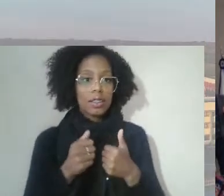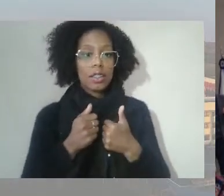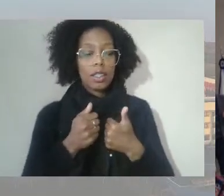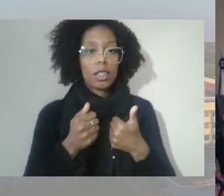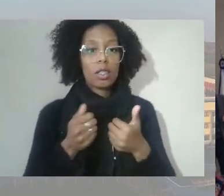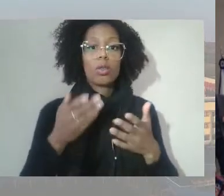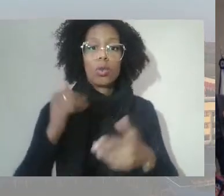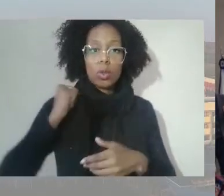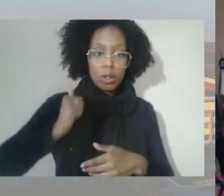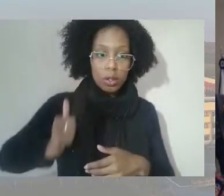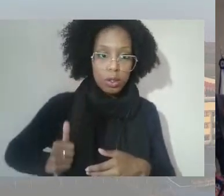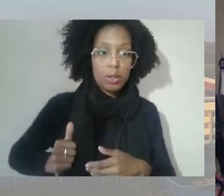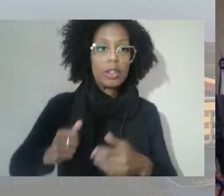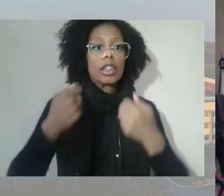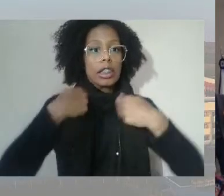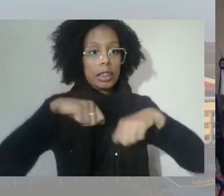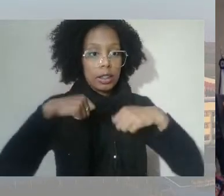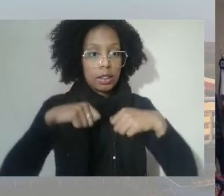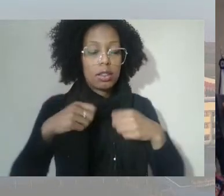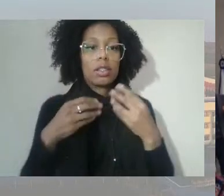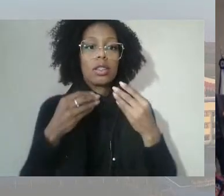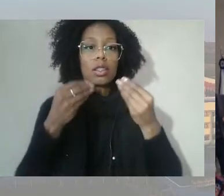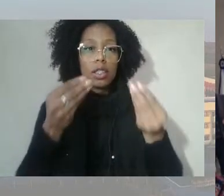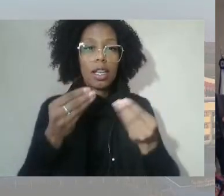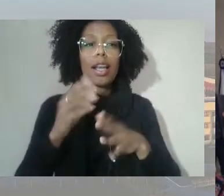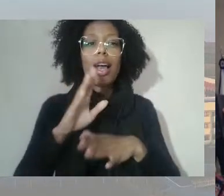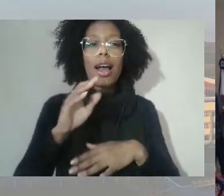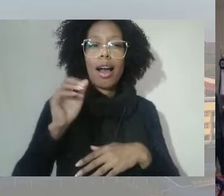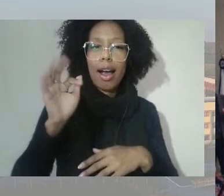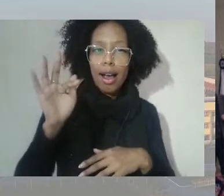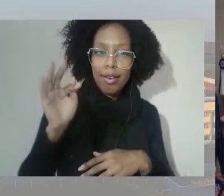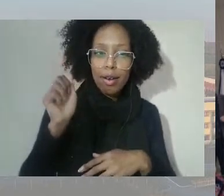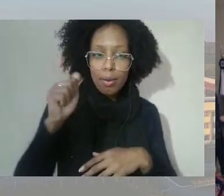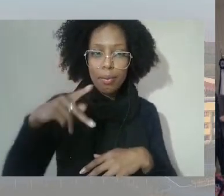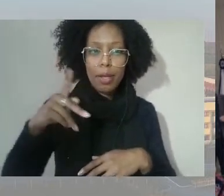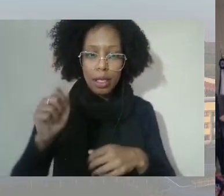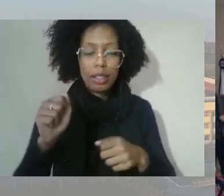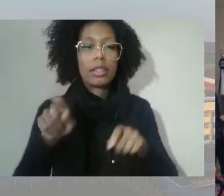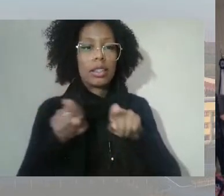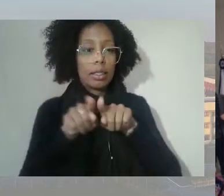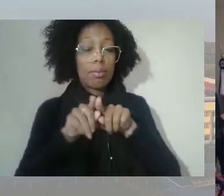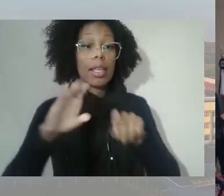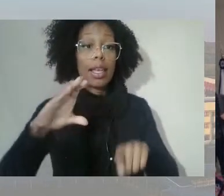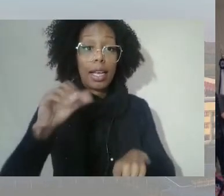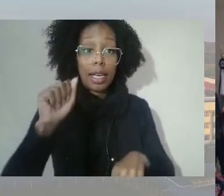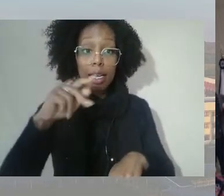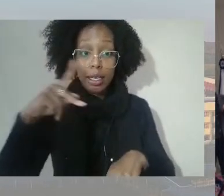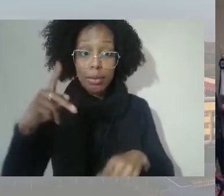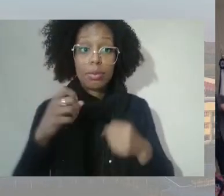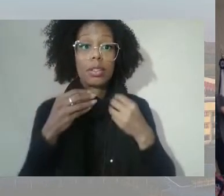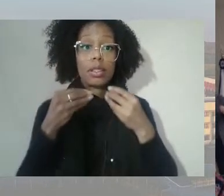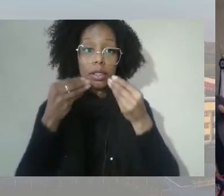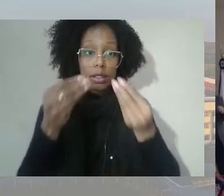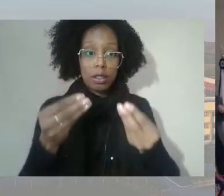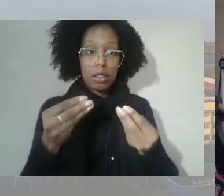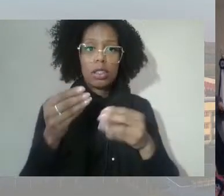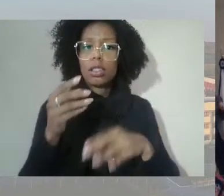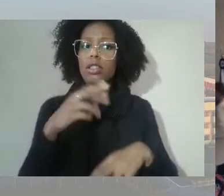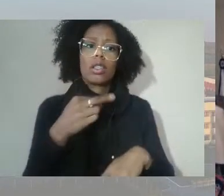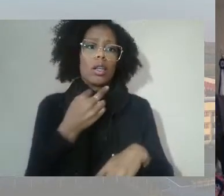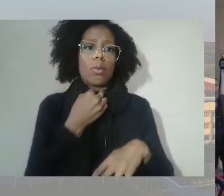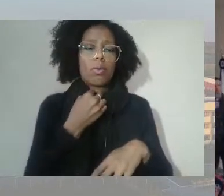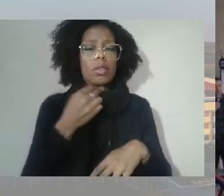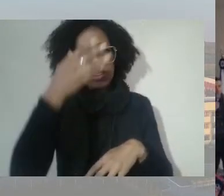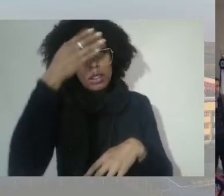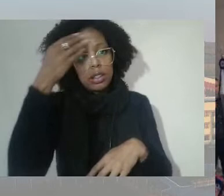que recebemos da FAPERGS, do CNPq e da CAPES. Tá? Não podemos nunca esquecer que esse